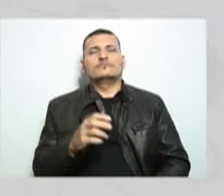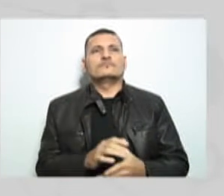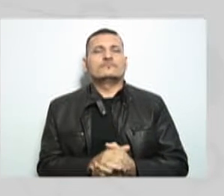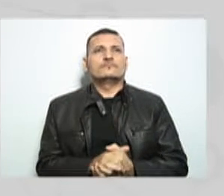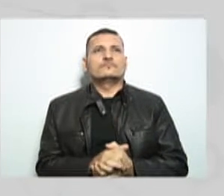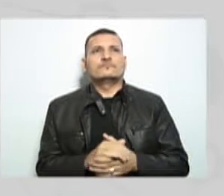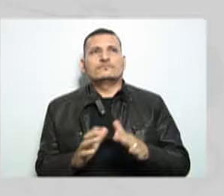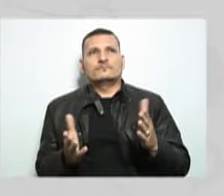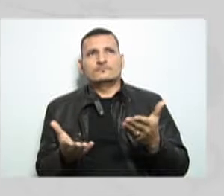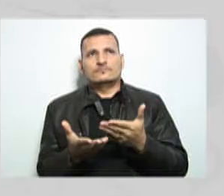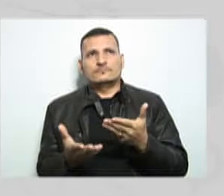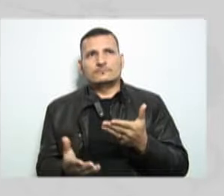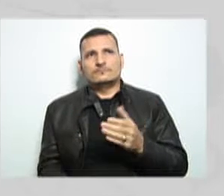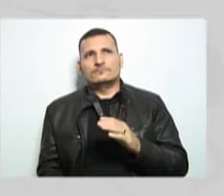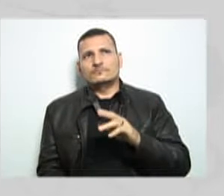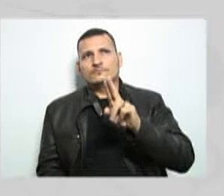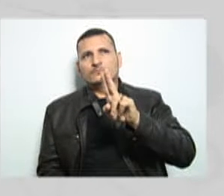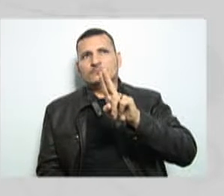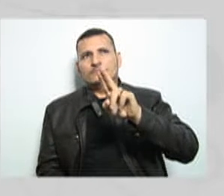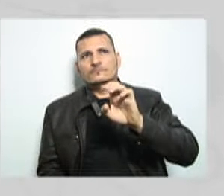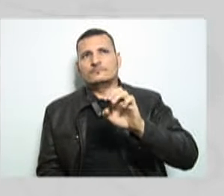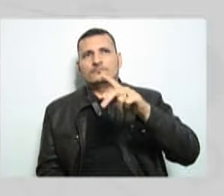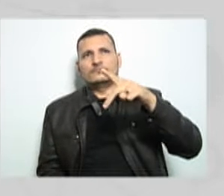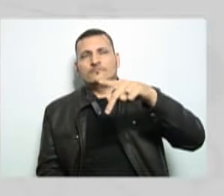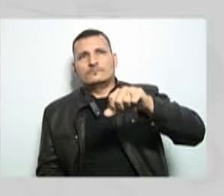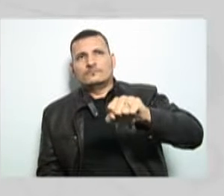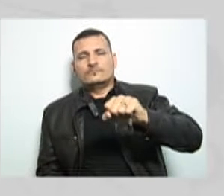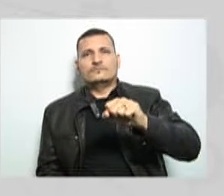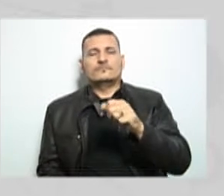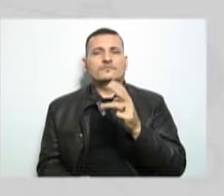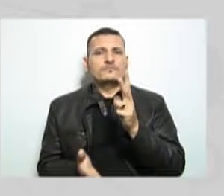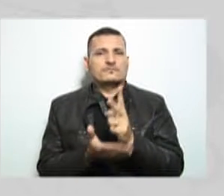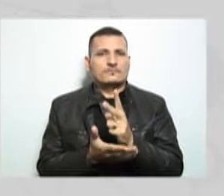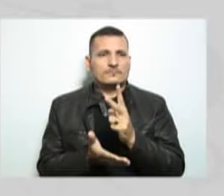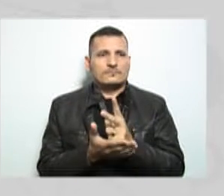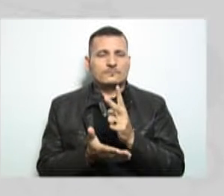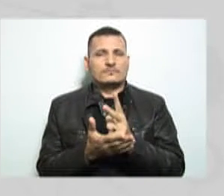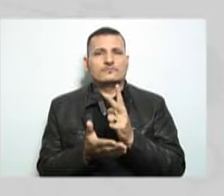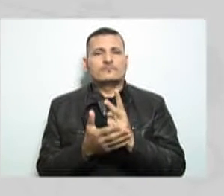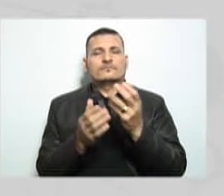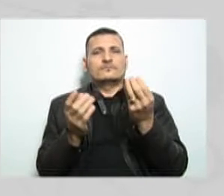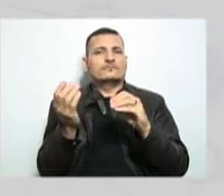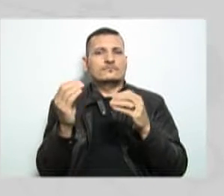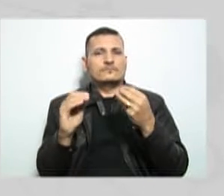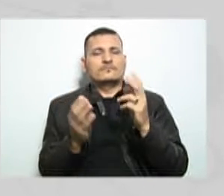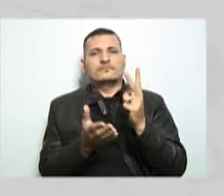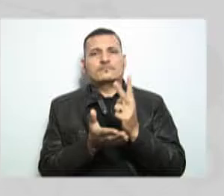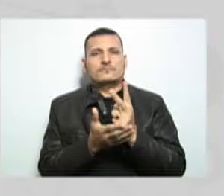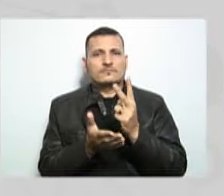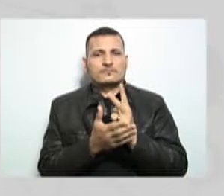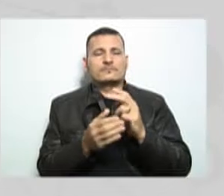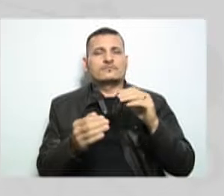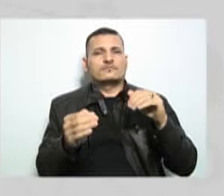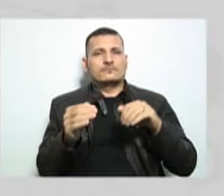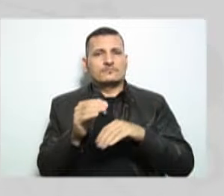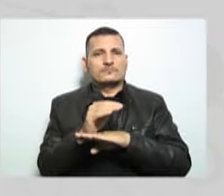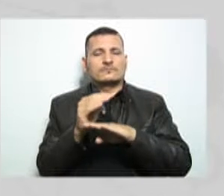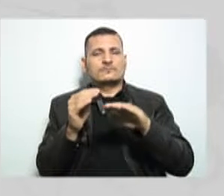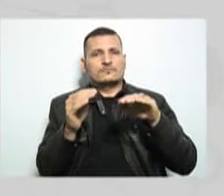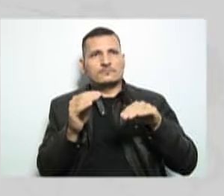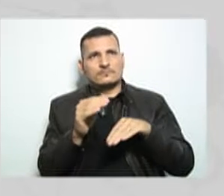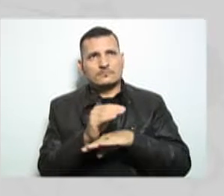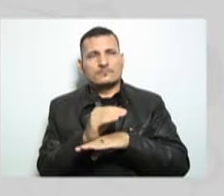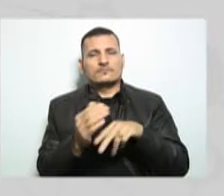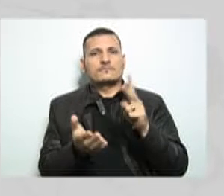para o EPS. O EPS, vou fazer o mesmo levantamento, a mesma entrada, para colocar o